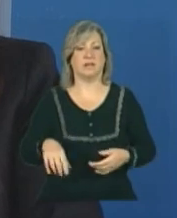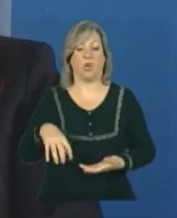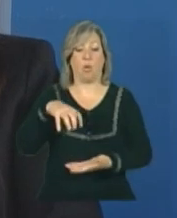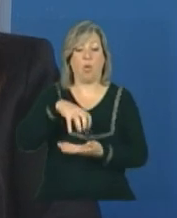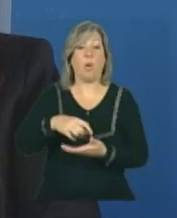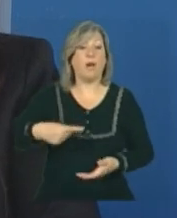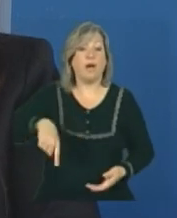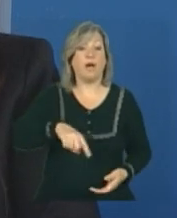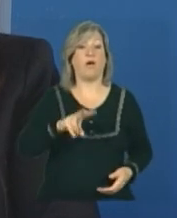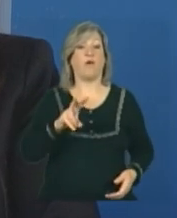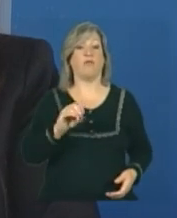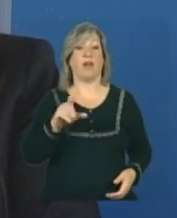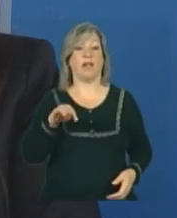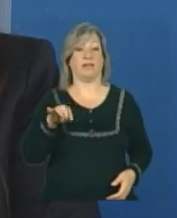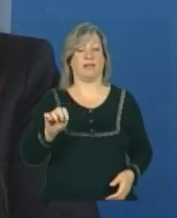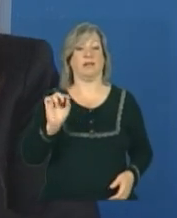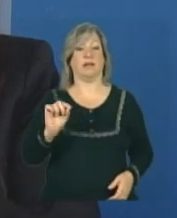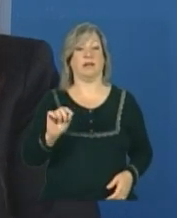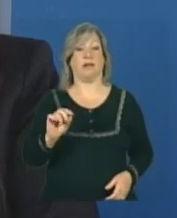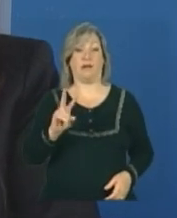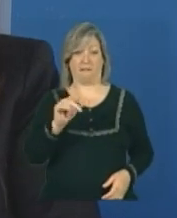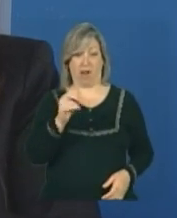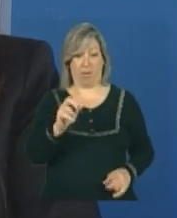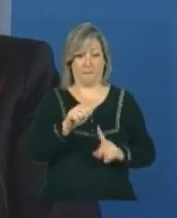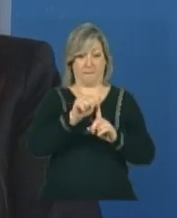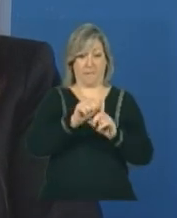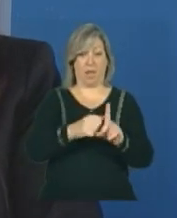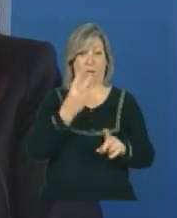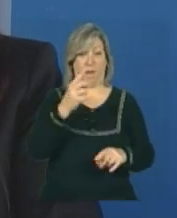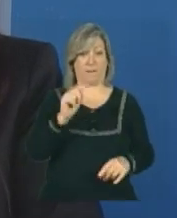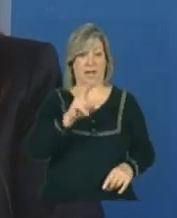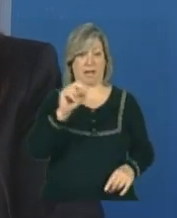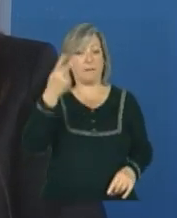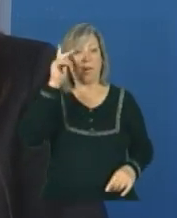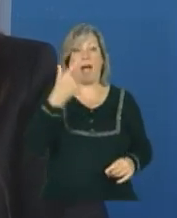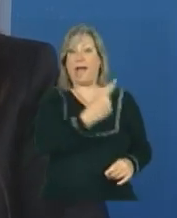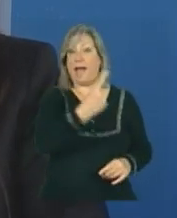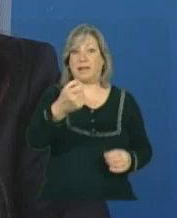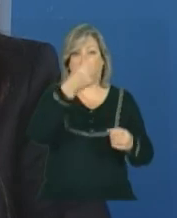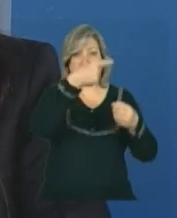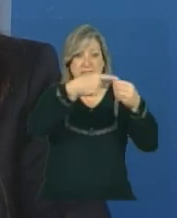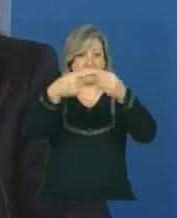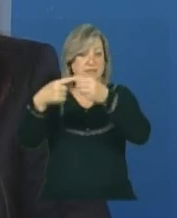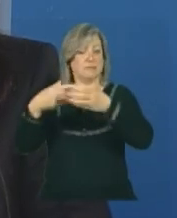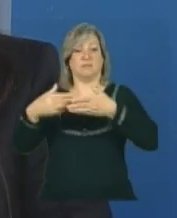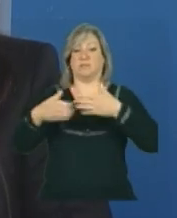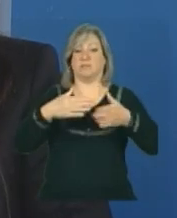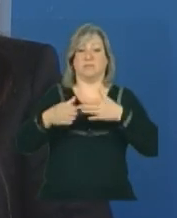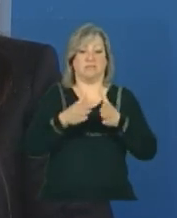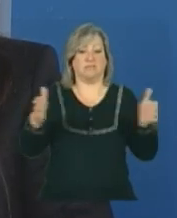volantes. Então, o valor mês é de R$ 4.500 por município, independentemente de porte.